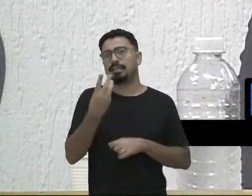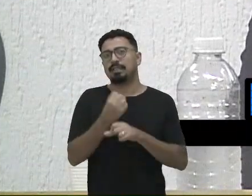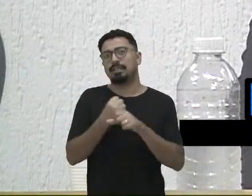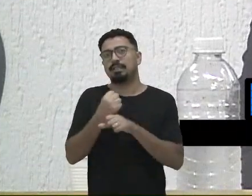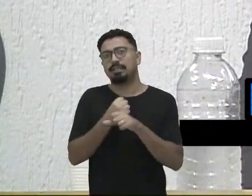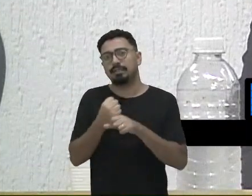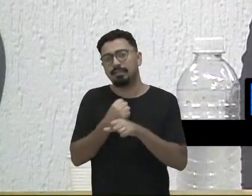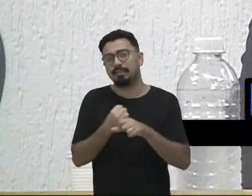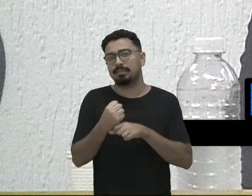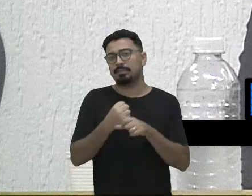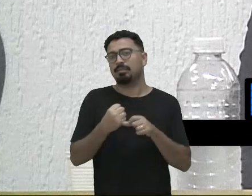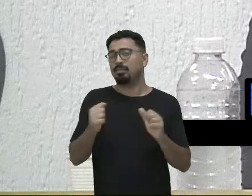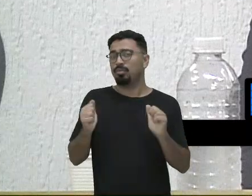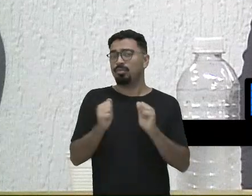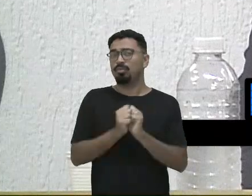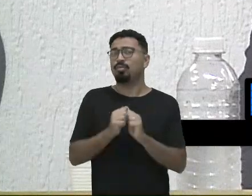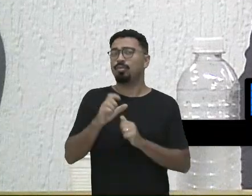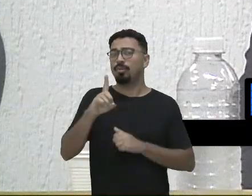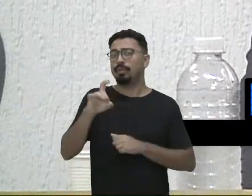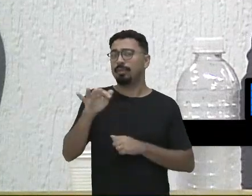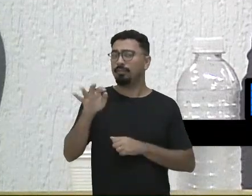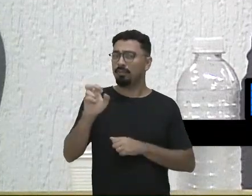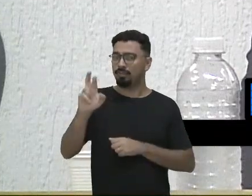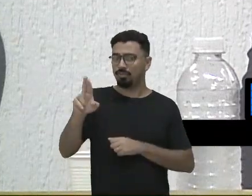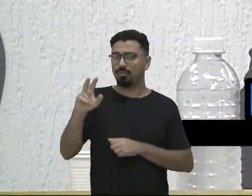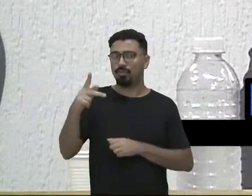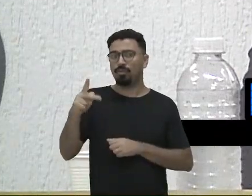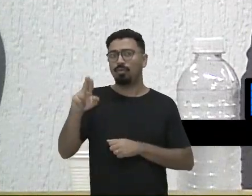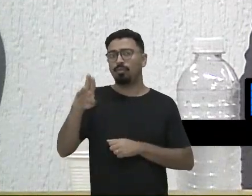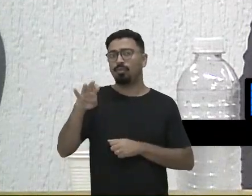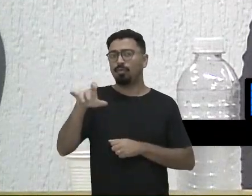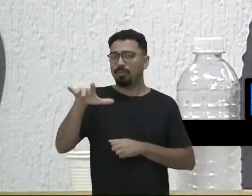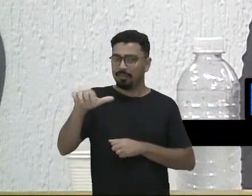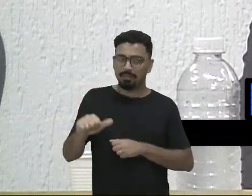da Defensoria Pública, com auxílio da Corregedoria, mais com o